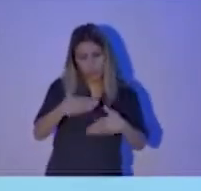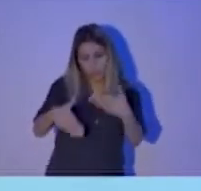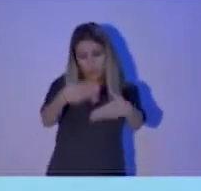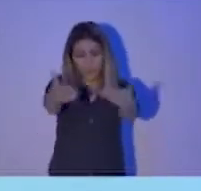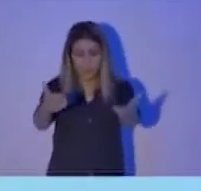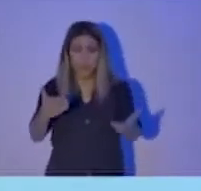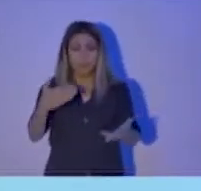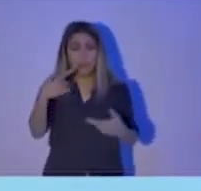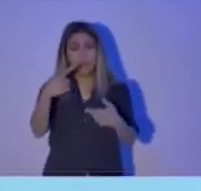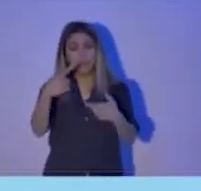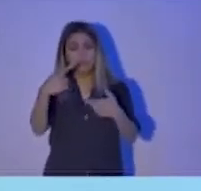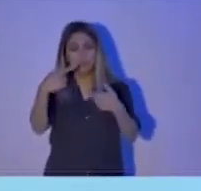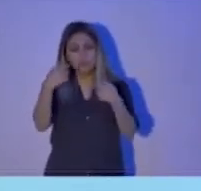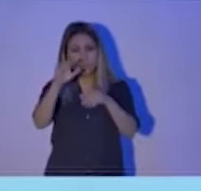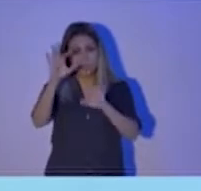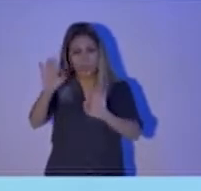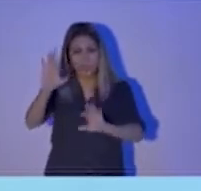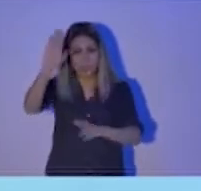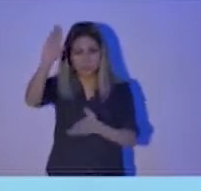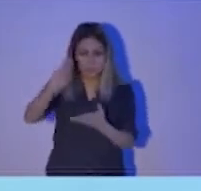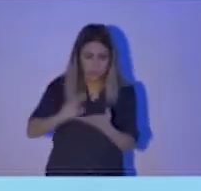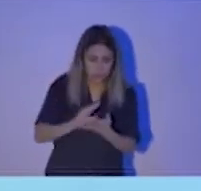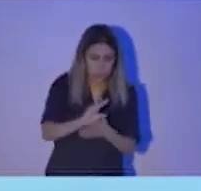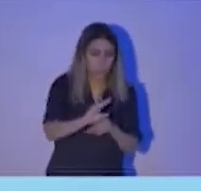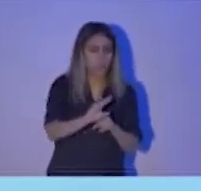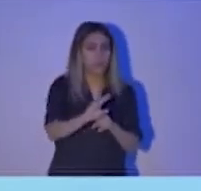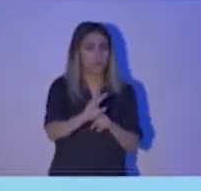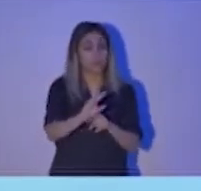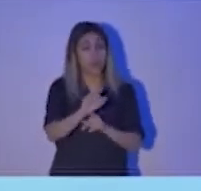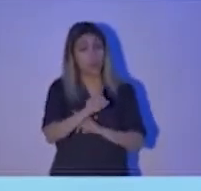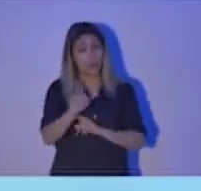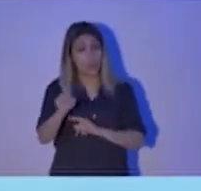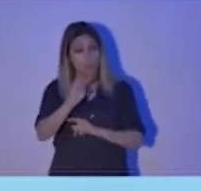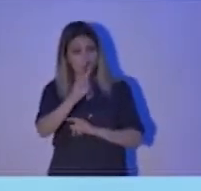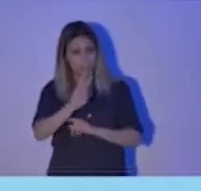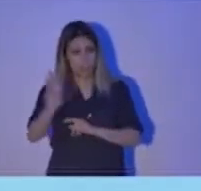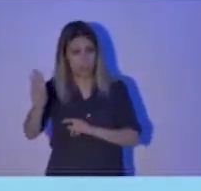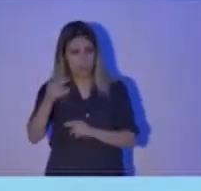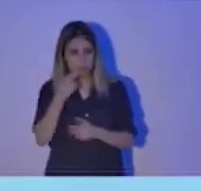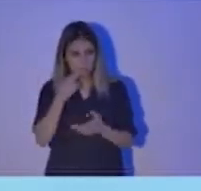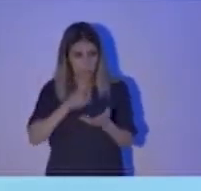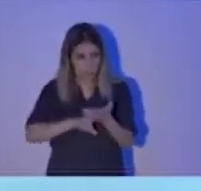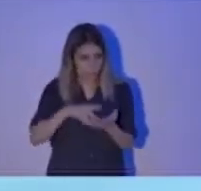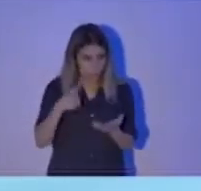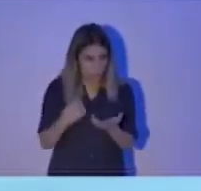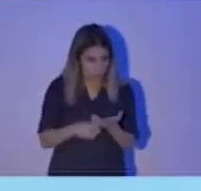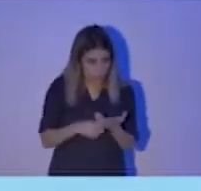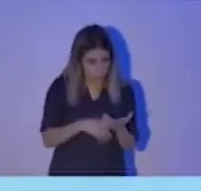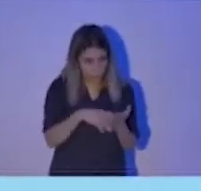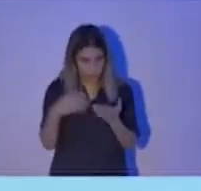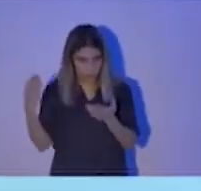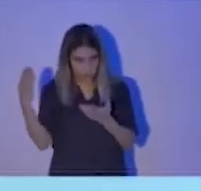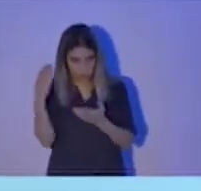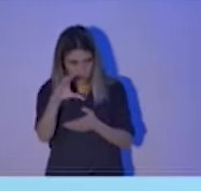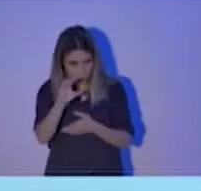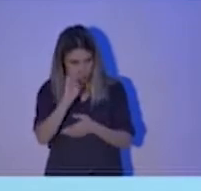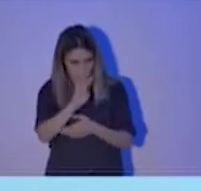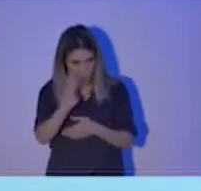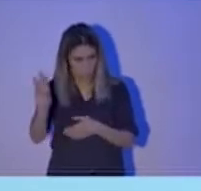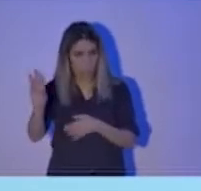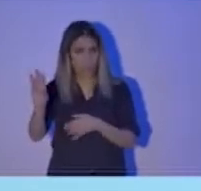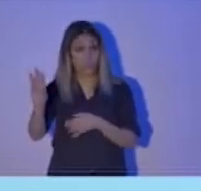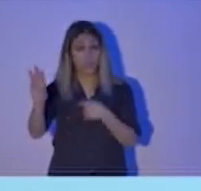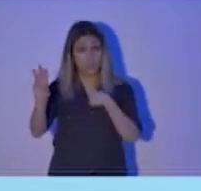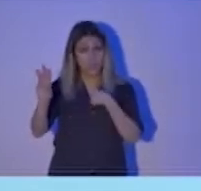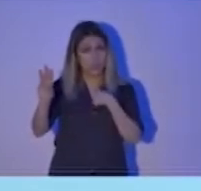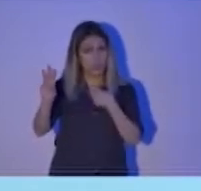vocês a irem ao site da Undime, tem a carta lá na sua íntegra com todos os pontos, né? Mas eu quero discutir aqui sobre